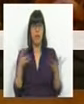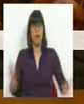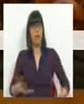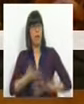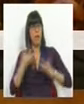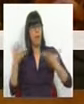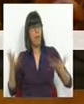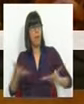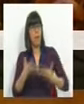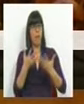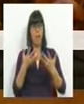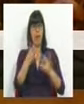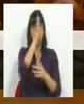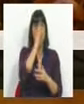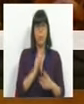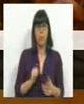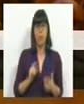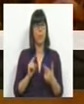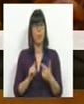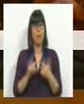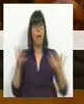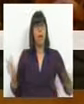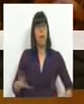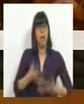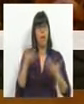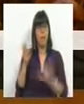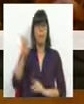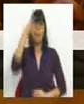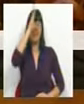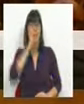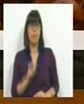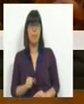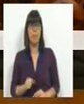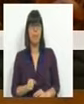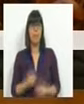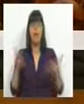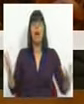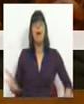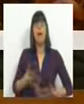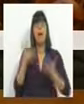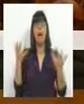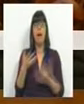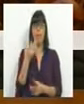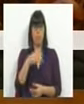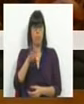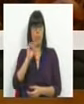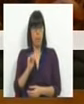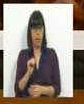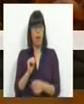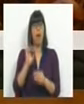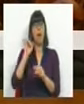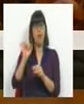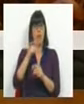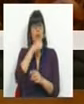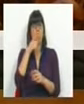Ligeireza. Ligeireza do Governo, ligeireza do Primeiro-Ministro, ligeireza do Partido Socialista e das